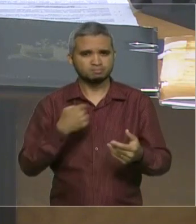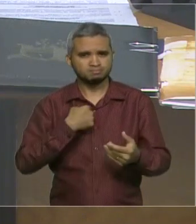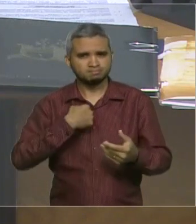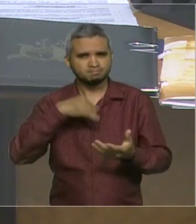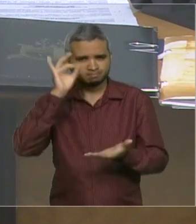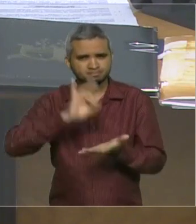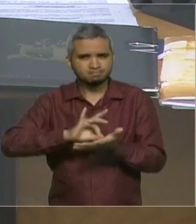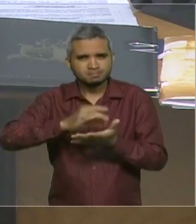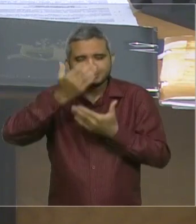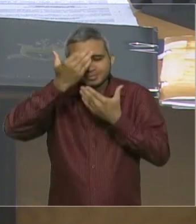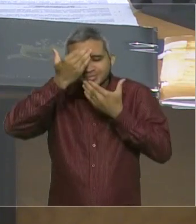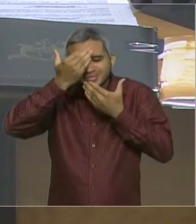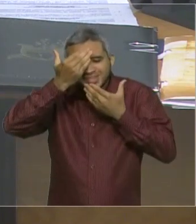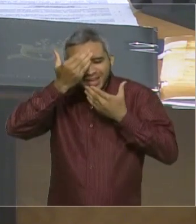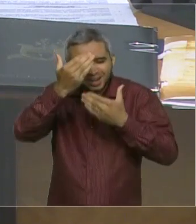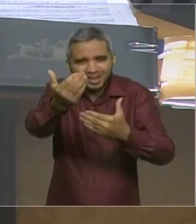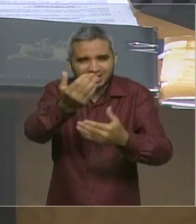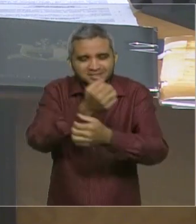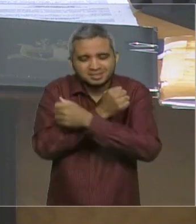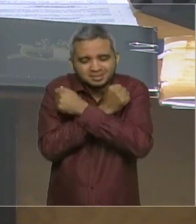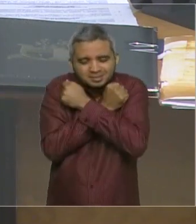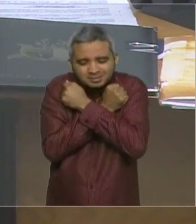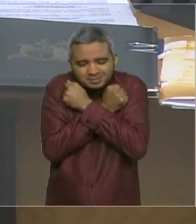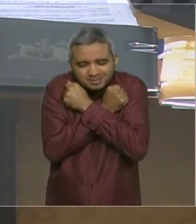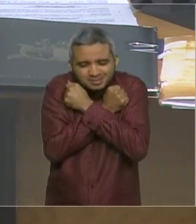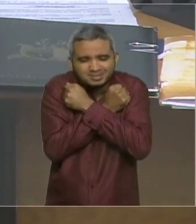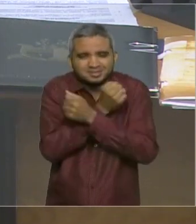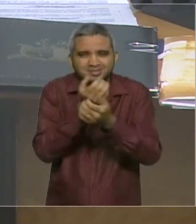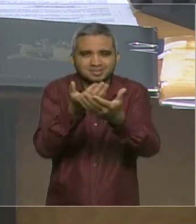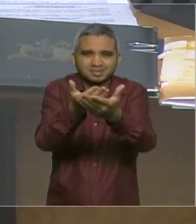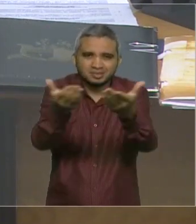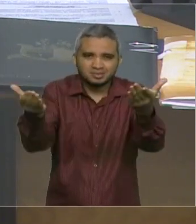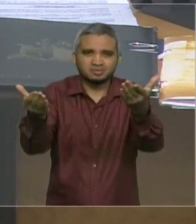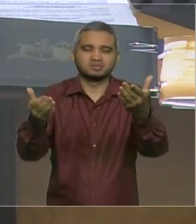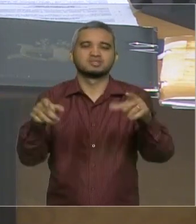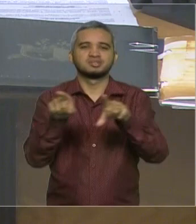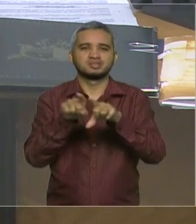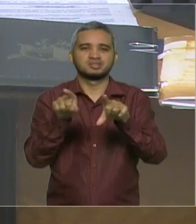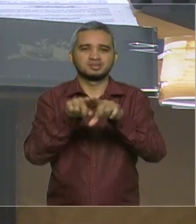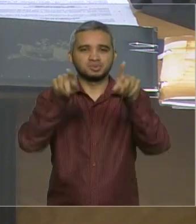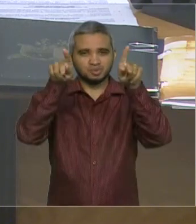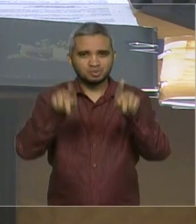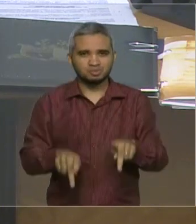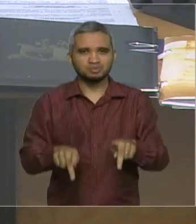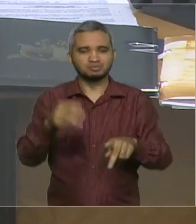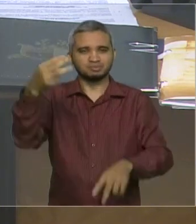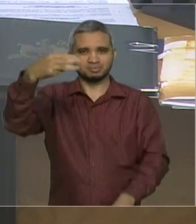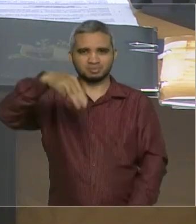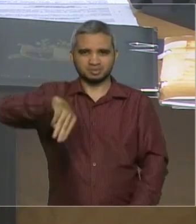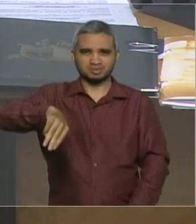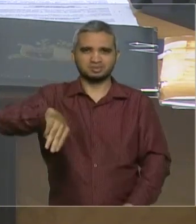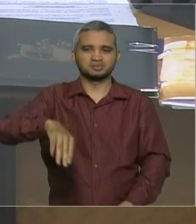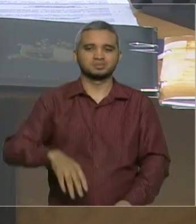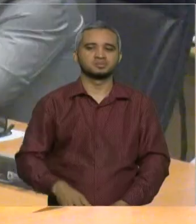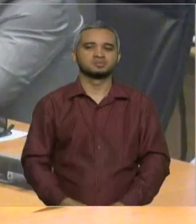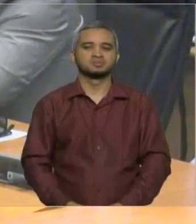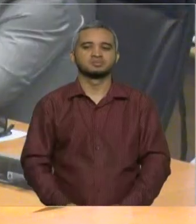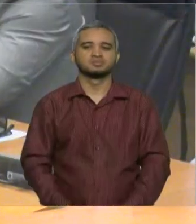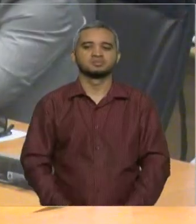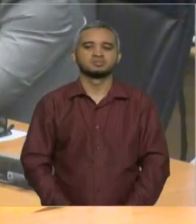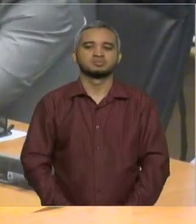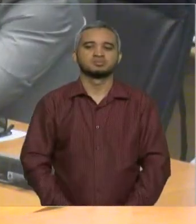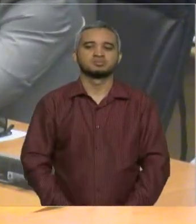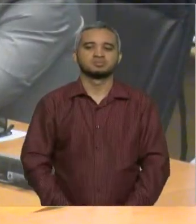obrigado e um forte abraço a vocês e a todo o povo querido do meu Maranhão.